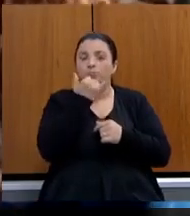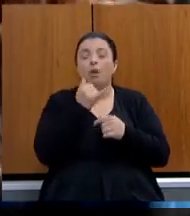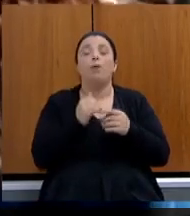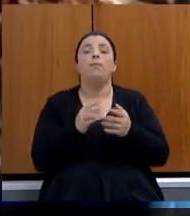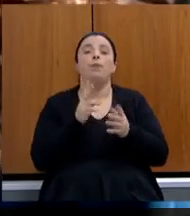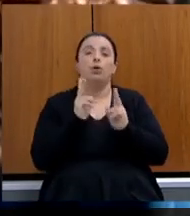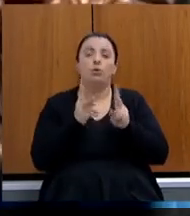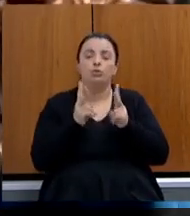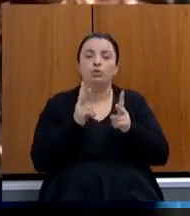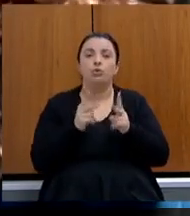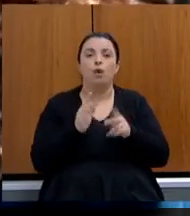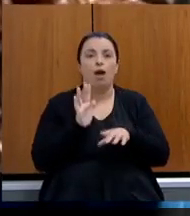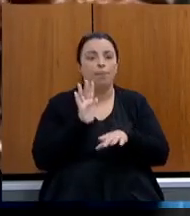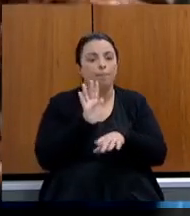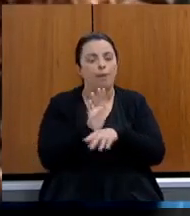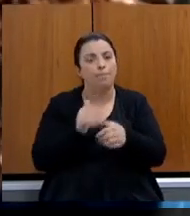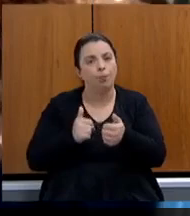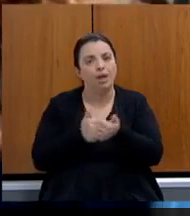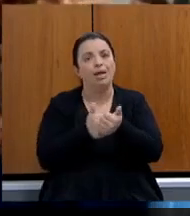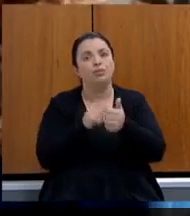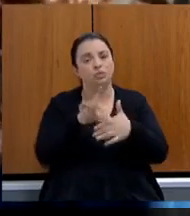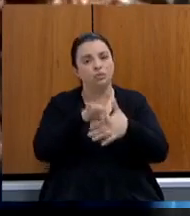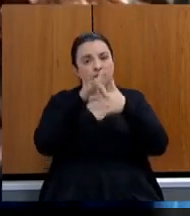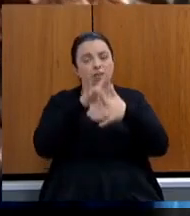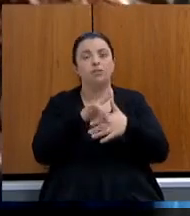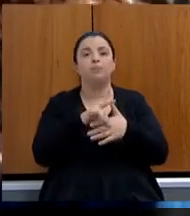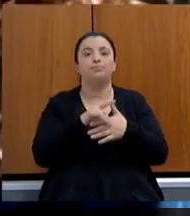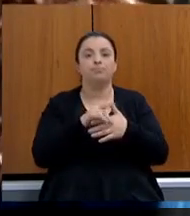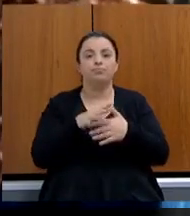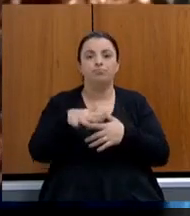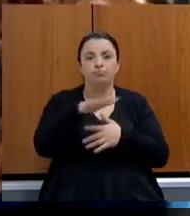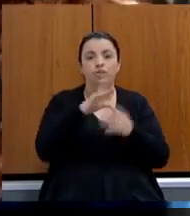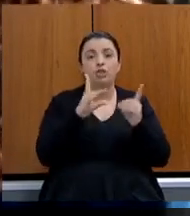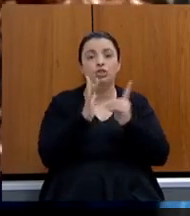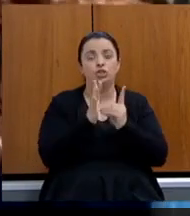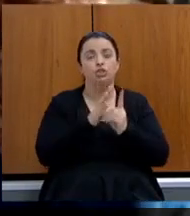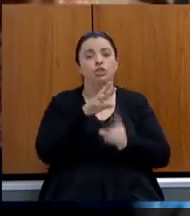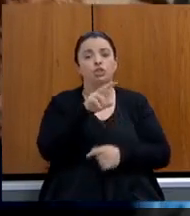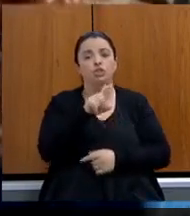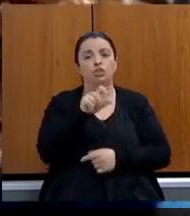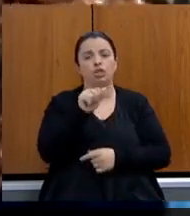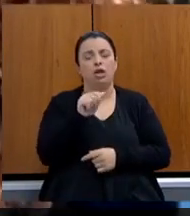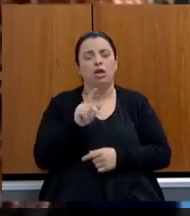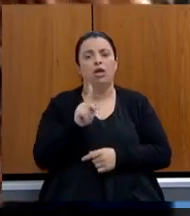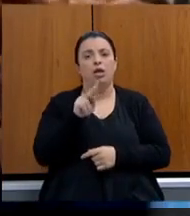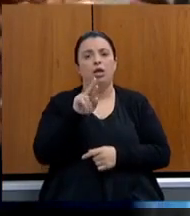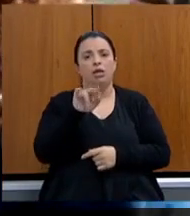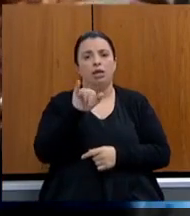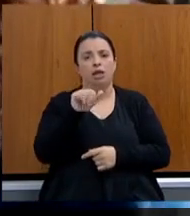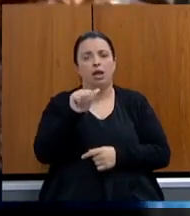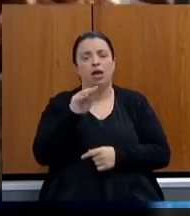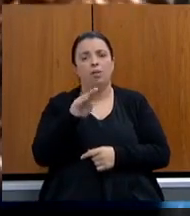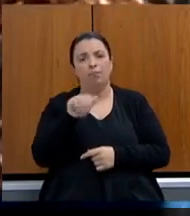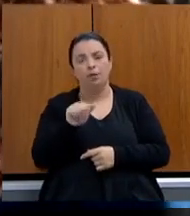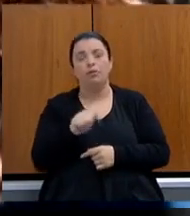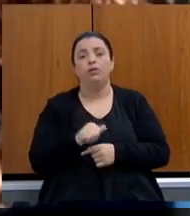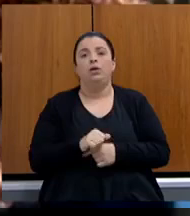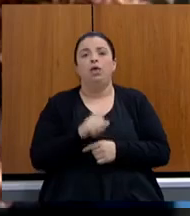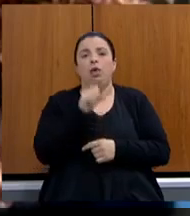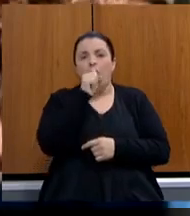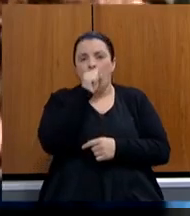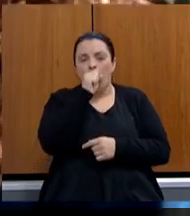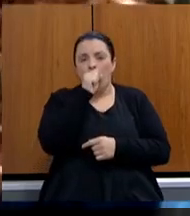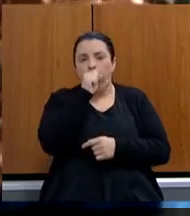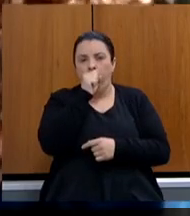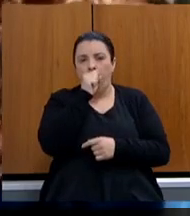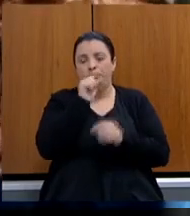com relação à escola família agrícola com a resposta Associação Mineira das escolas famílias agrícolas entre uma proposta é importante avaliar